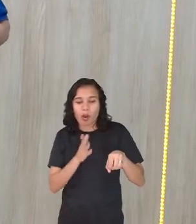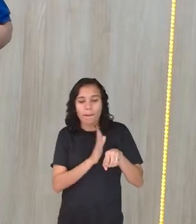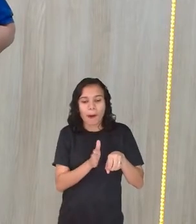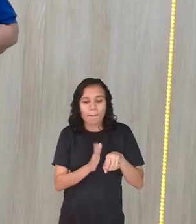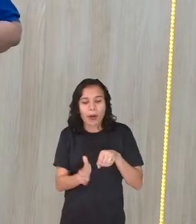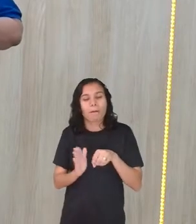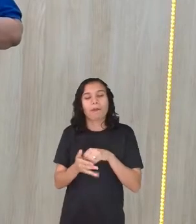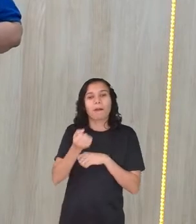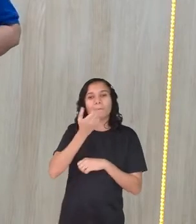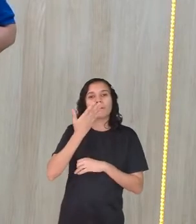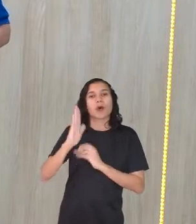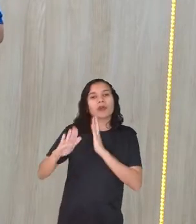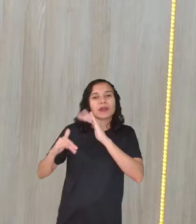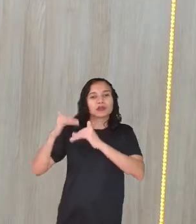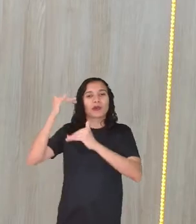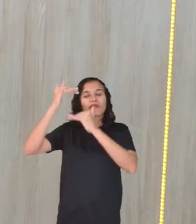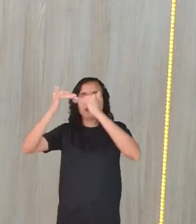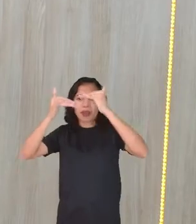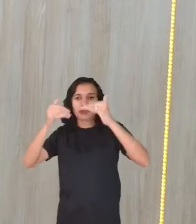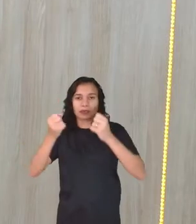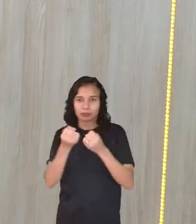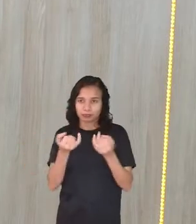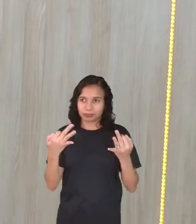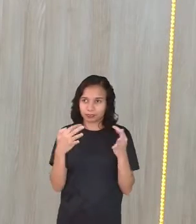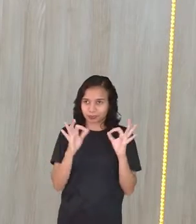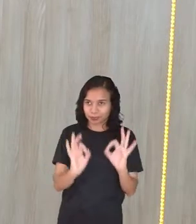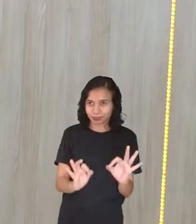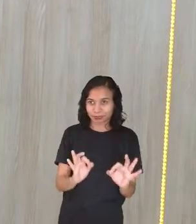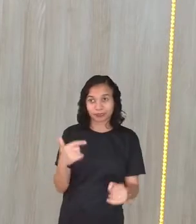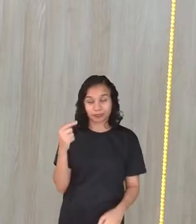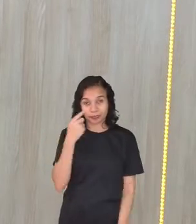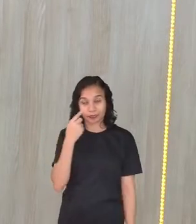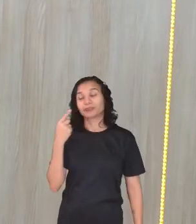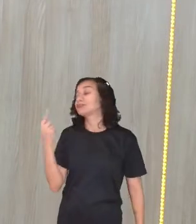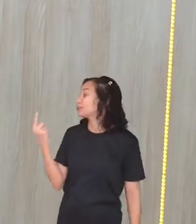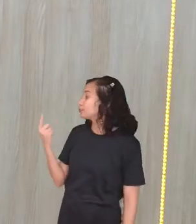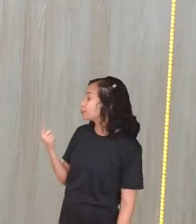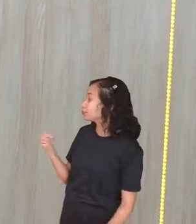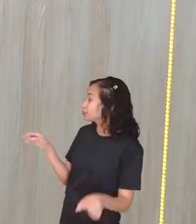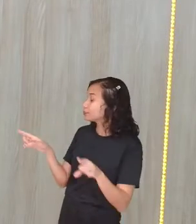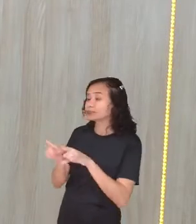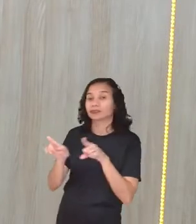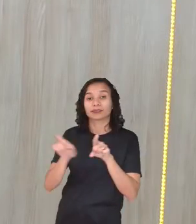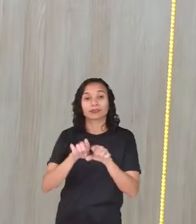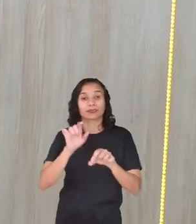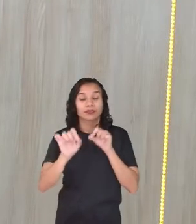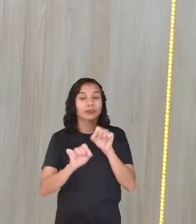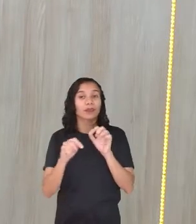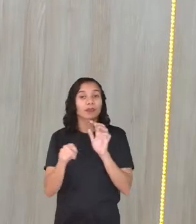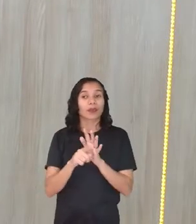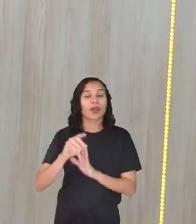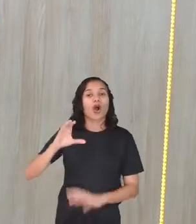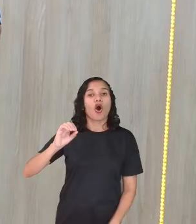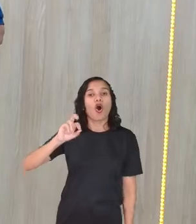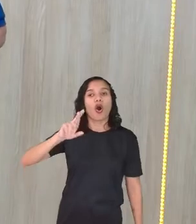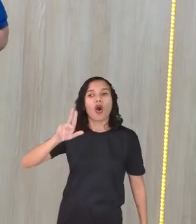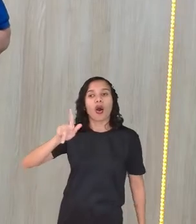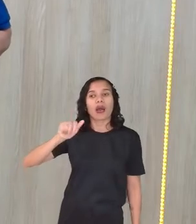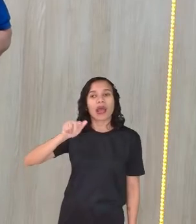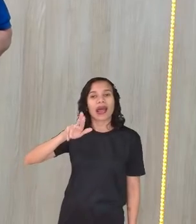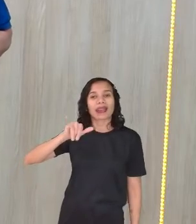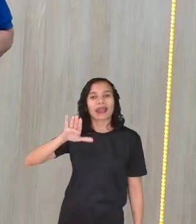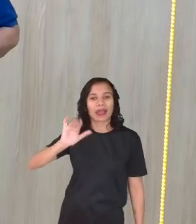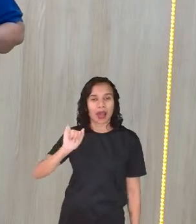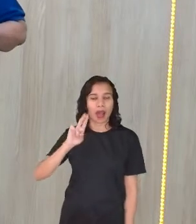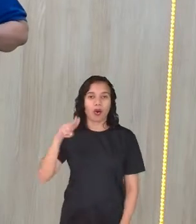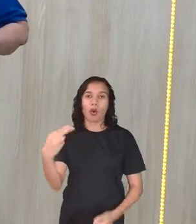desenvolvam bem, não é? Em tamanho ideal. O que é que nós temos mais? Temos aqui a agricultura orgânica, também chamada de agricultura